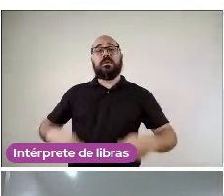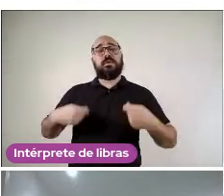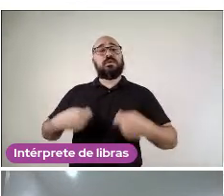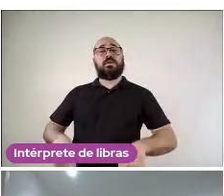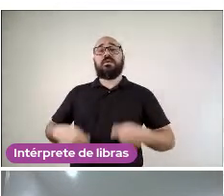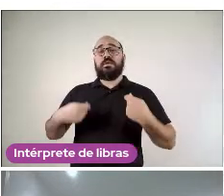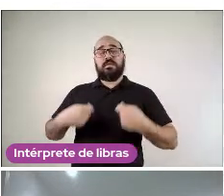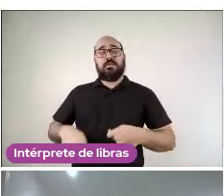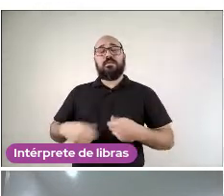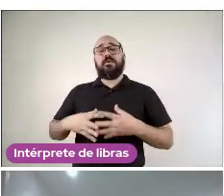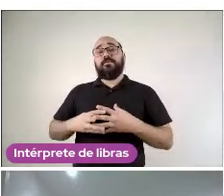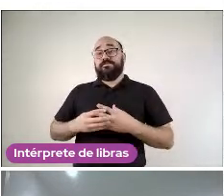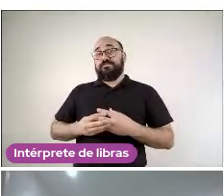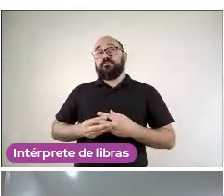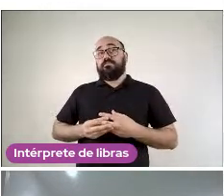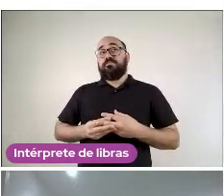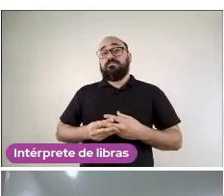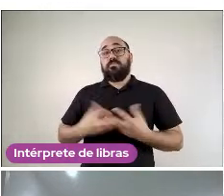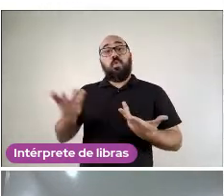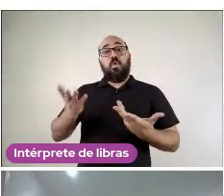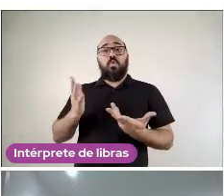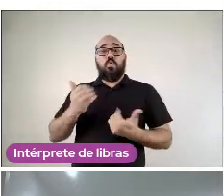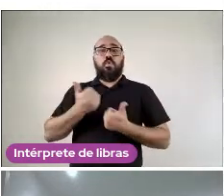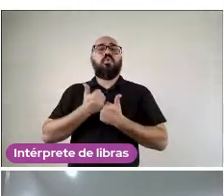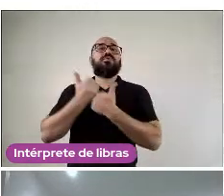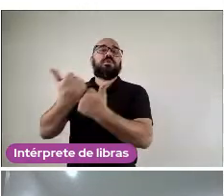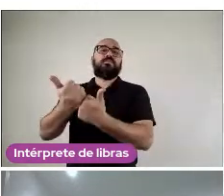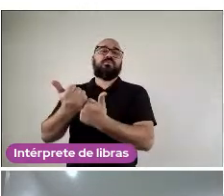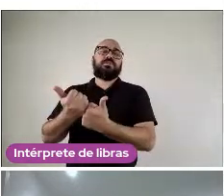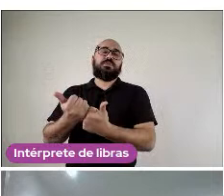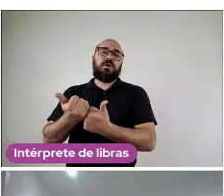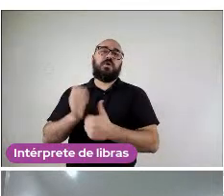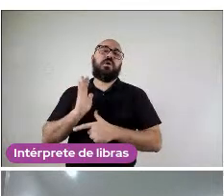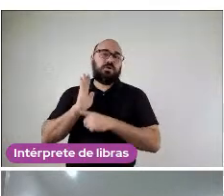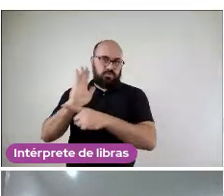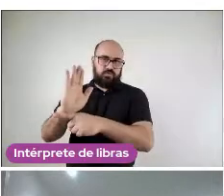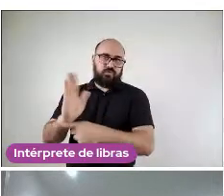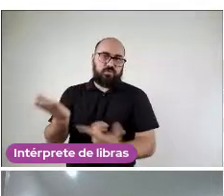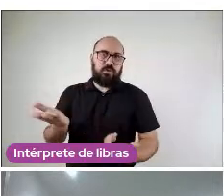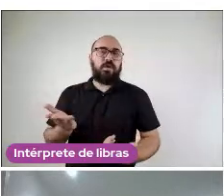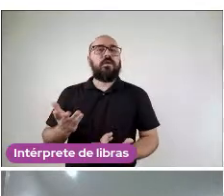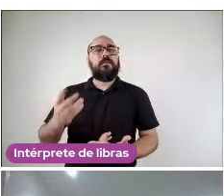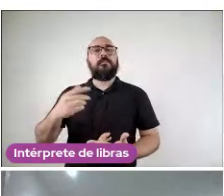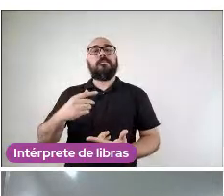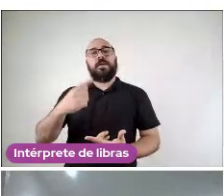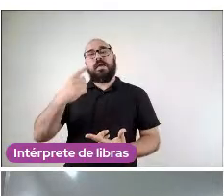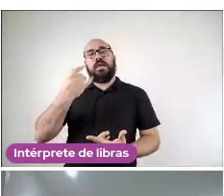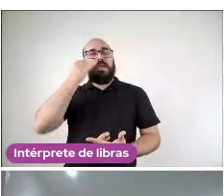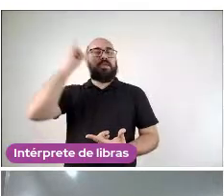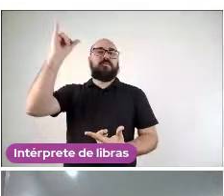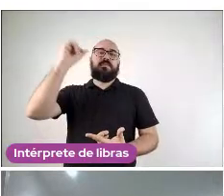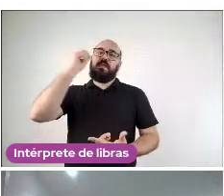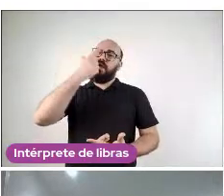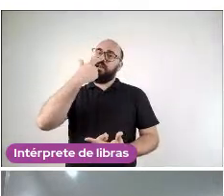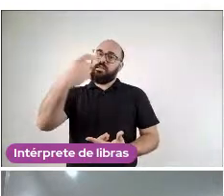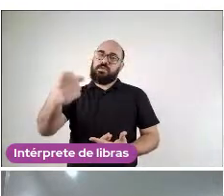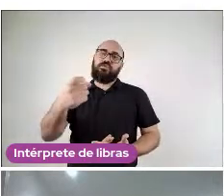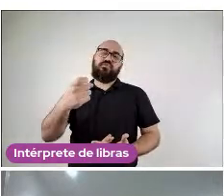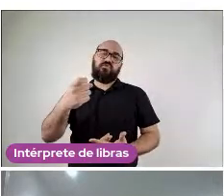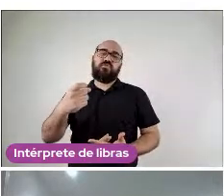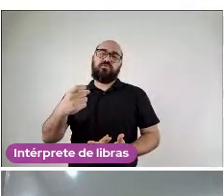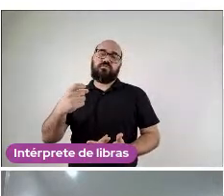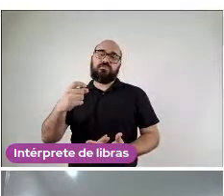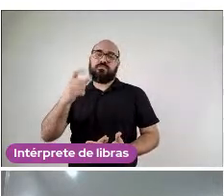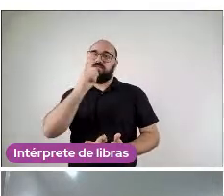cidades com grande contribuição para a poluição de lixo marinho no oceano. Então, é